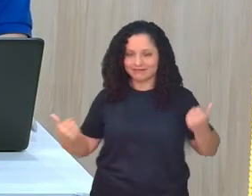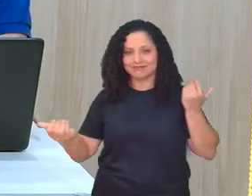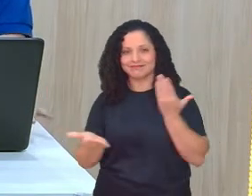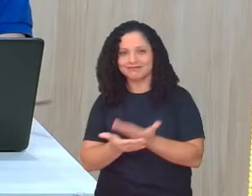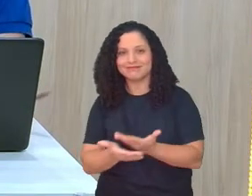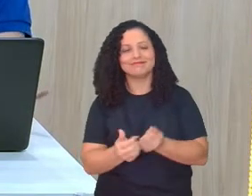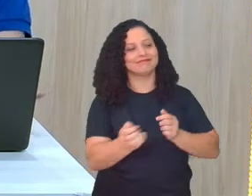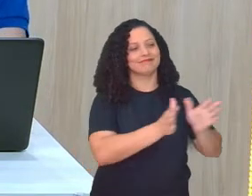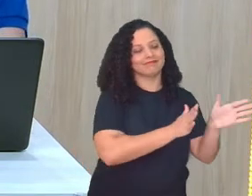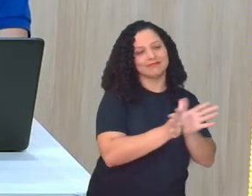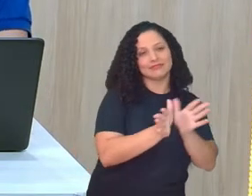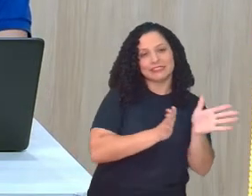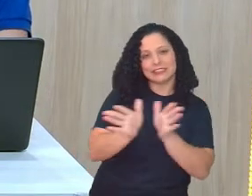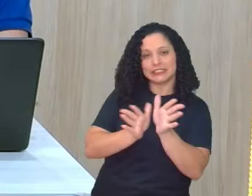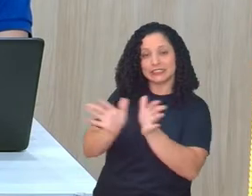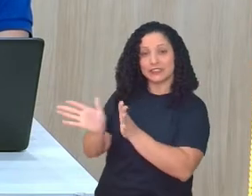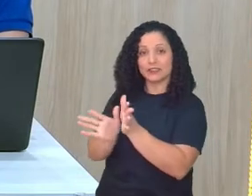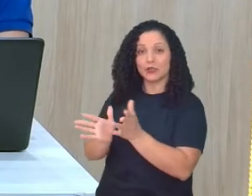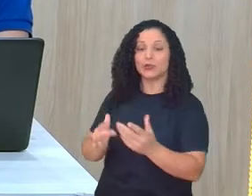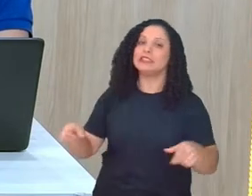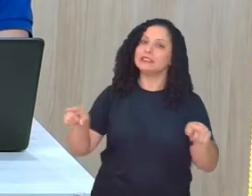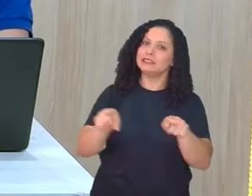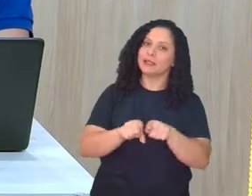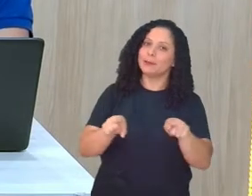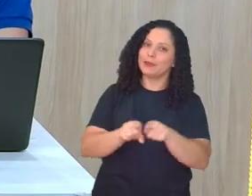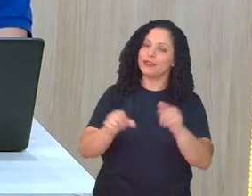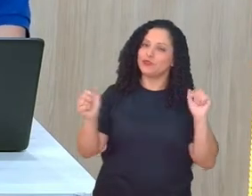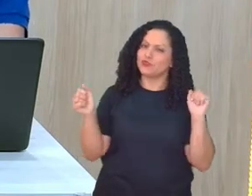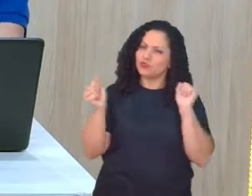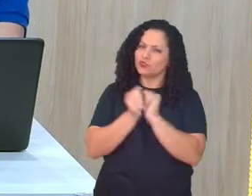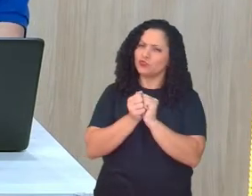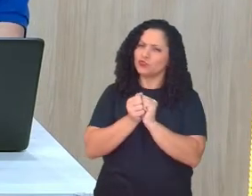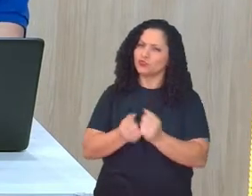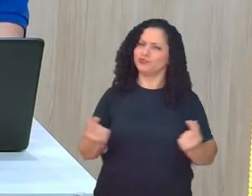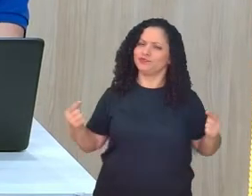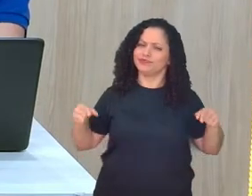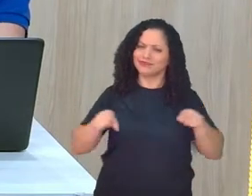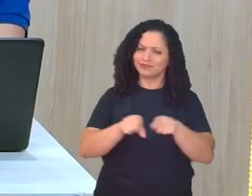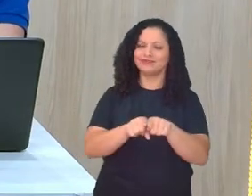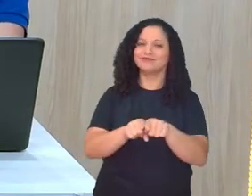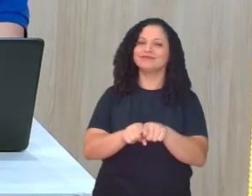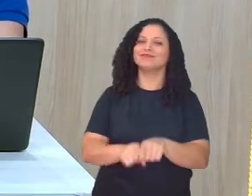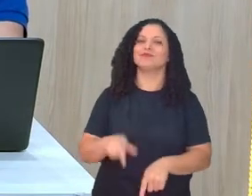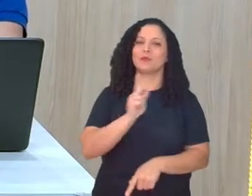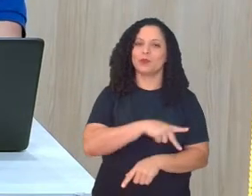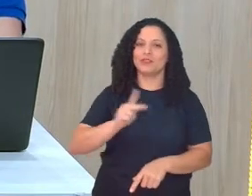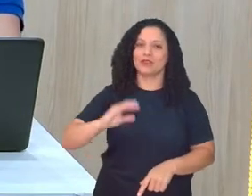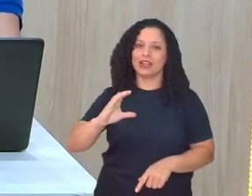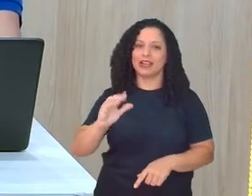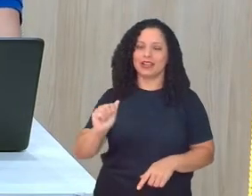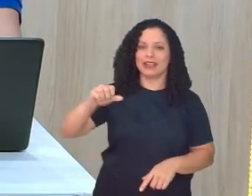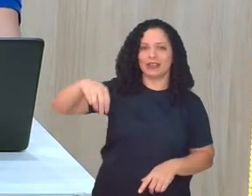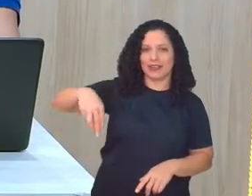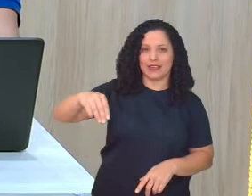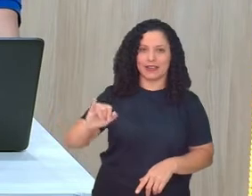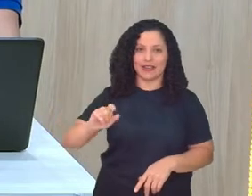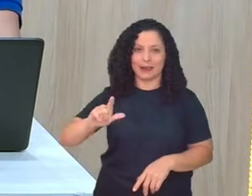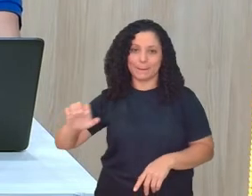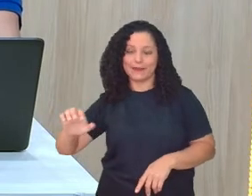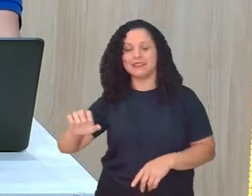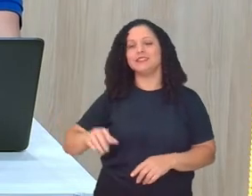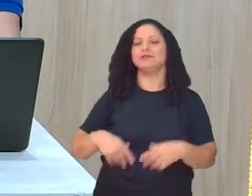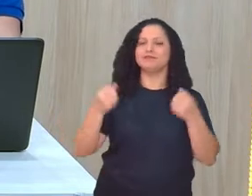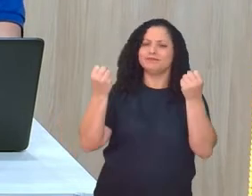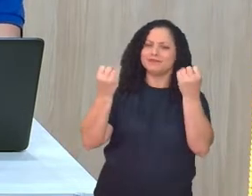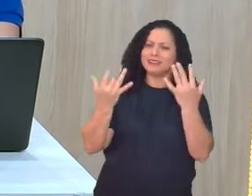mais acessível. E estamos aqui juntas, não é? Eu e a professora Camille. Professora Camille, vá se descrevendo